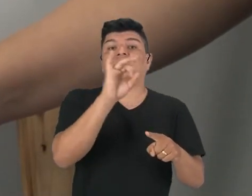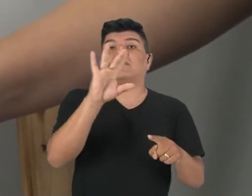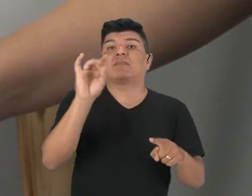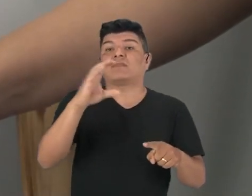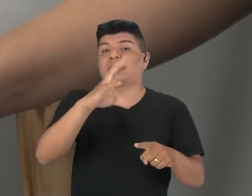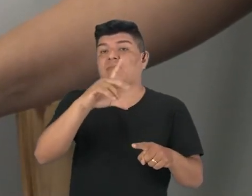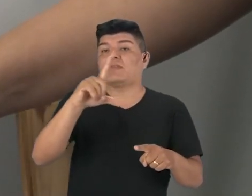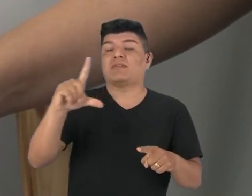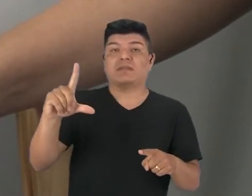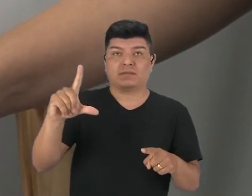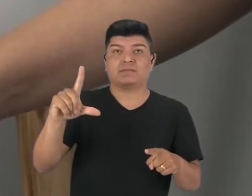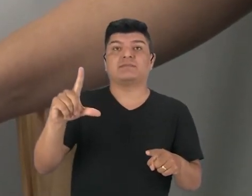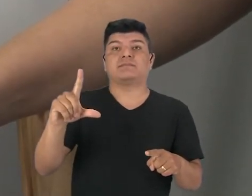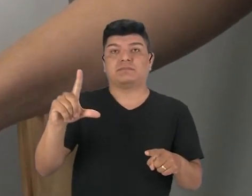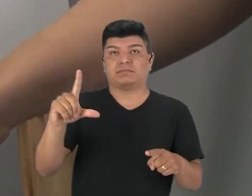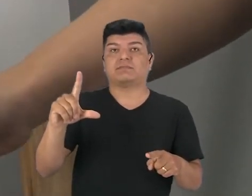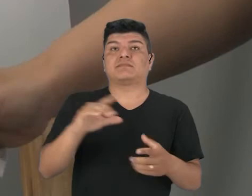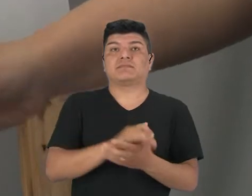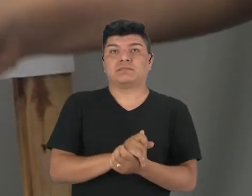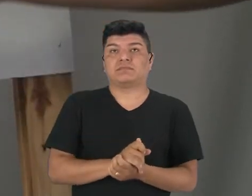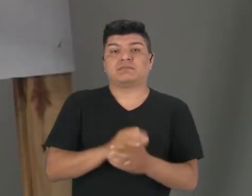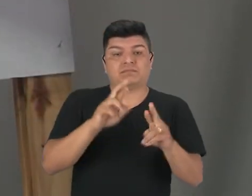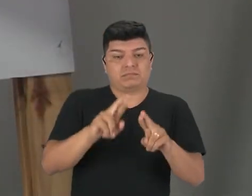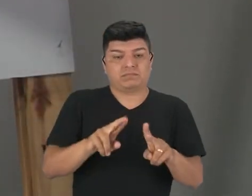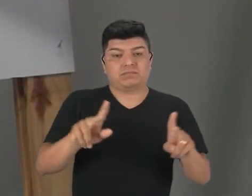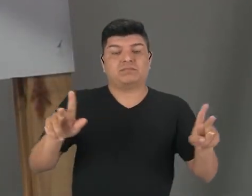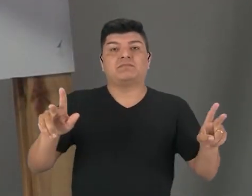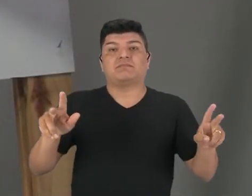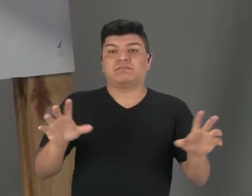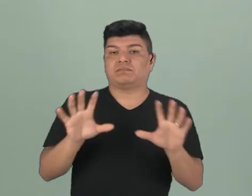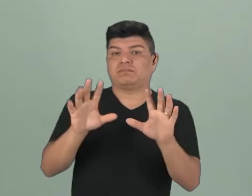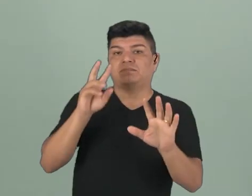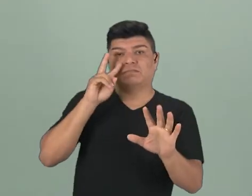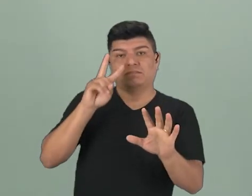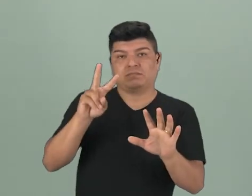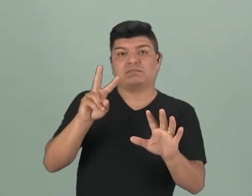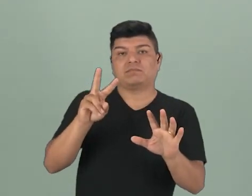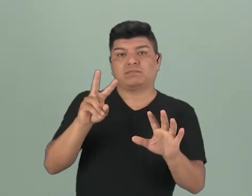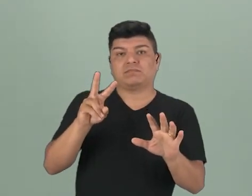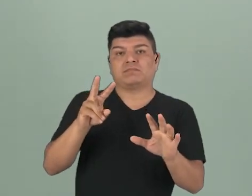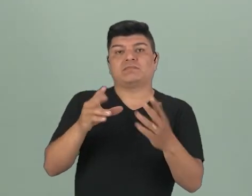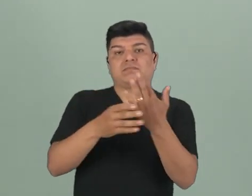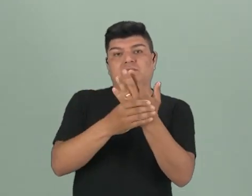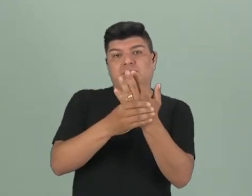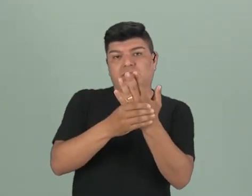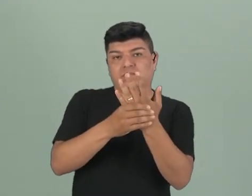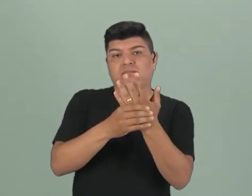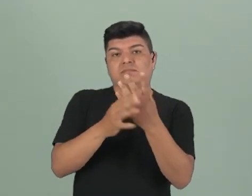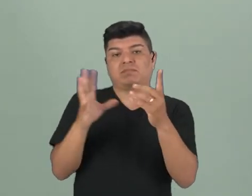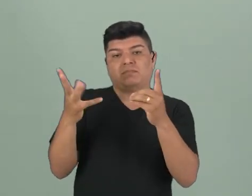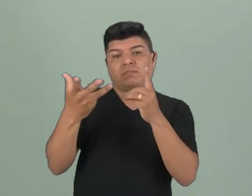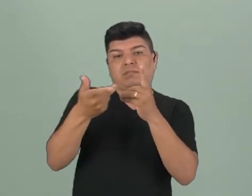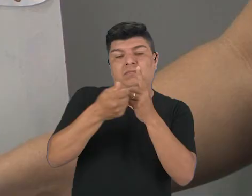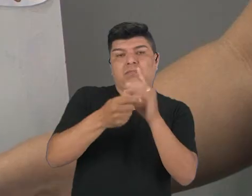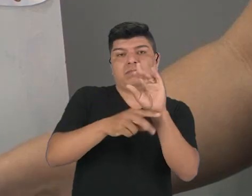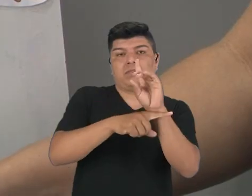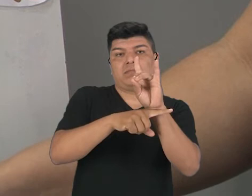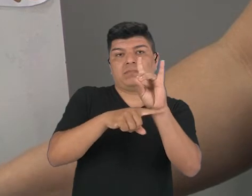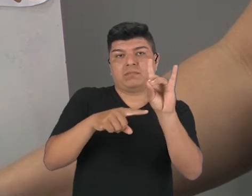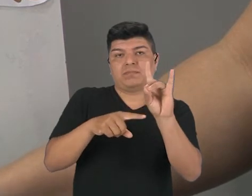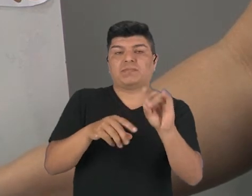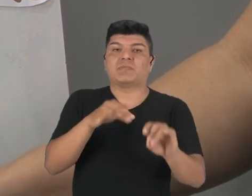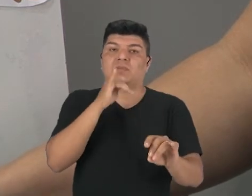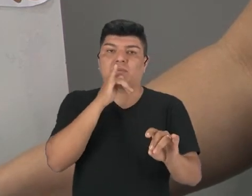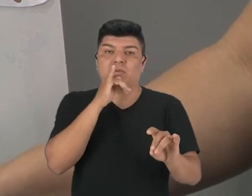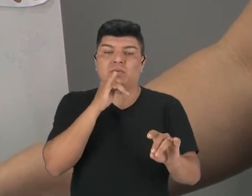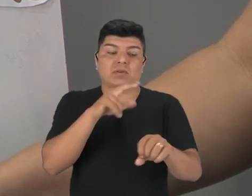uma classificação, né, diferente de acordo com o que nós vimos aqui, herbívoro, carnívoro e onívoro, tá? O